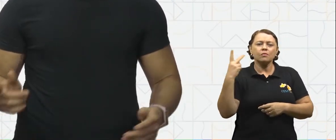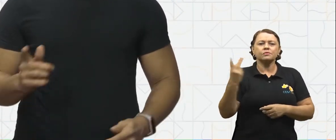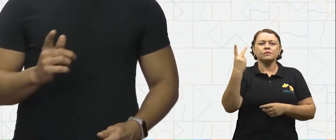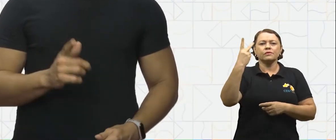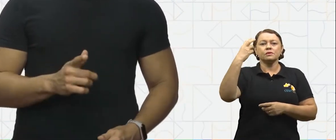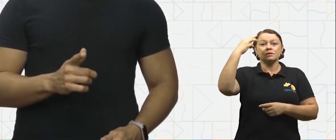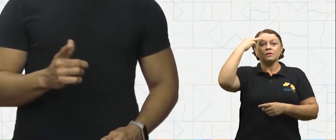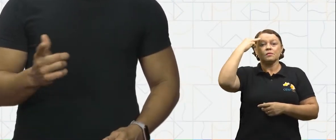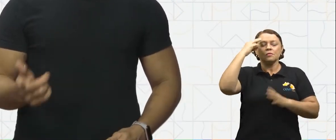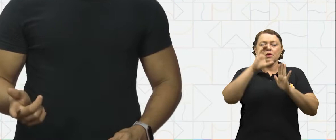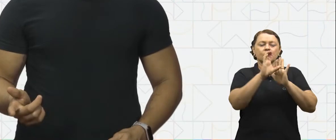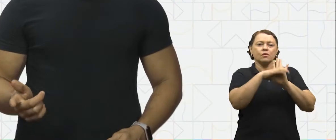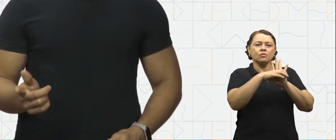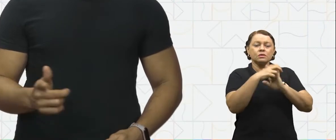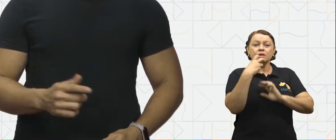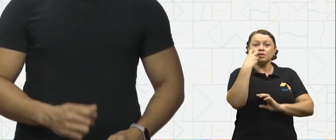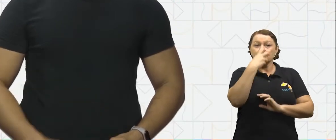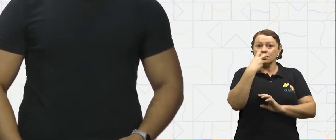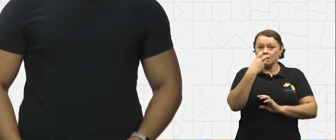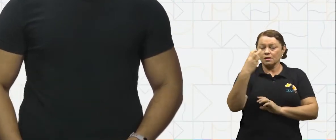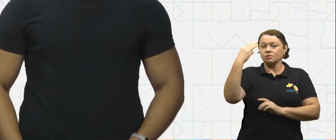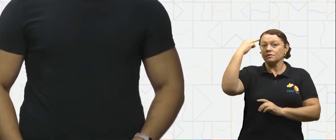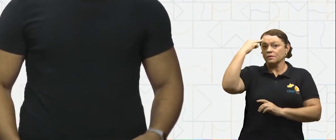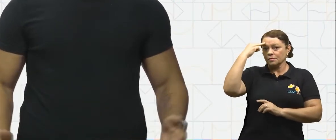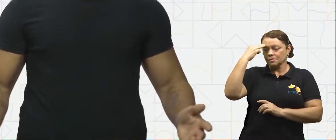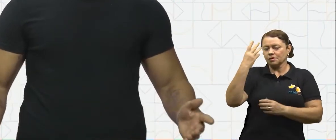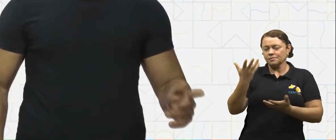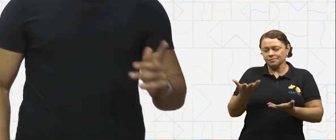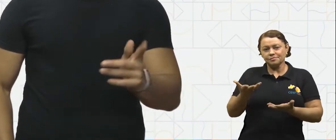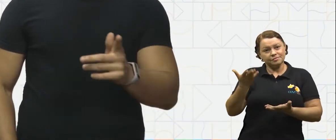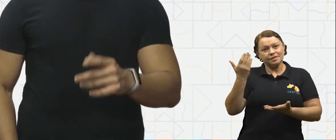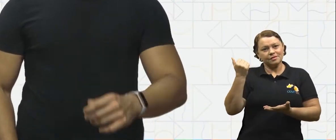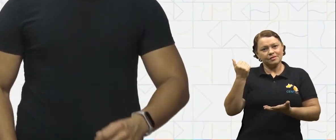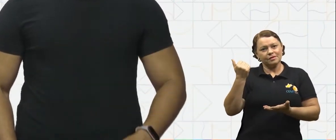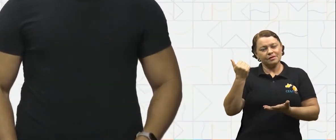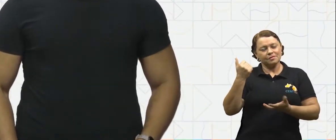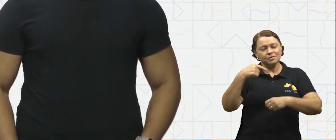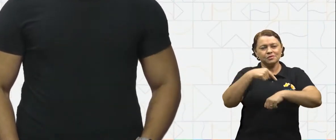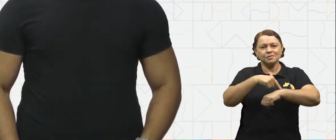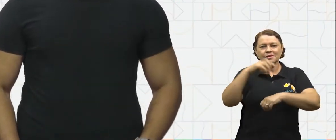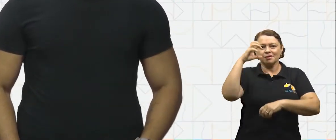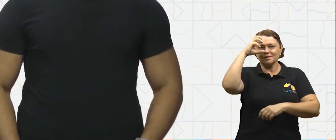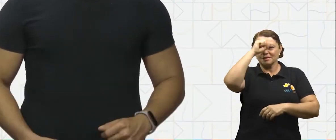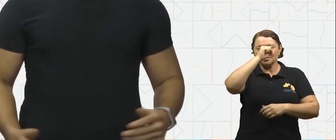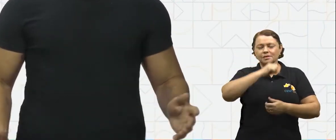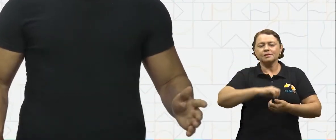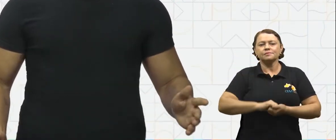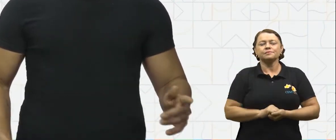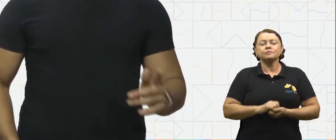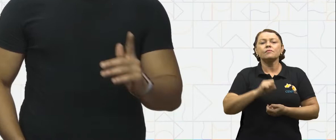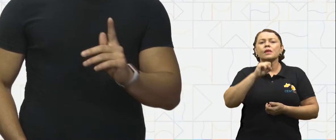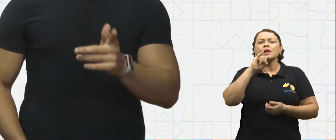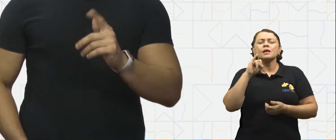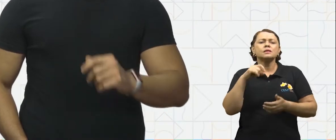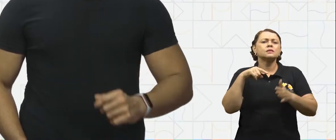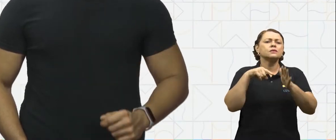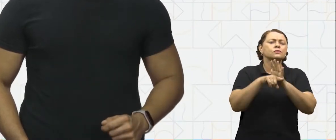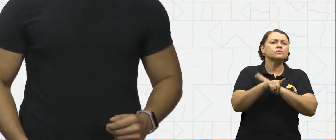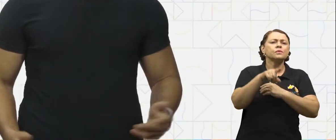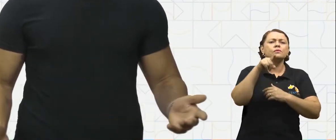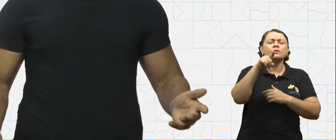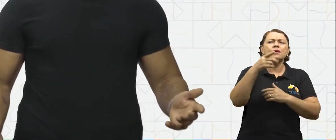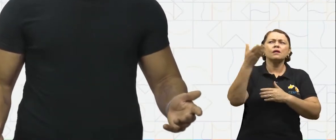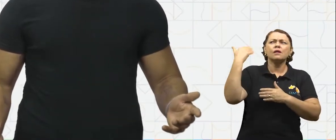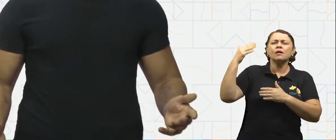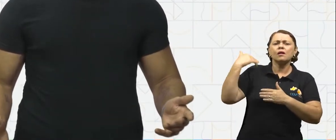memória, conceitos de oralidade e memória. Então, vamos lá para a nossa hora de aprender. Se eu perguntar onde estava no